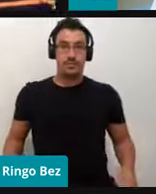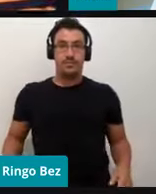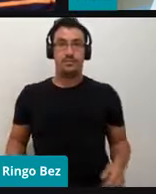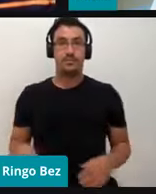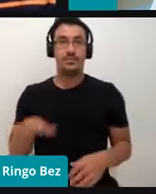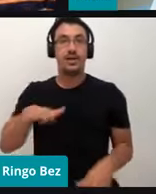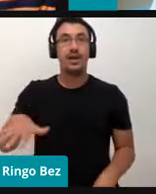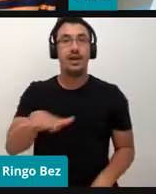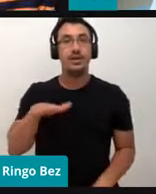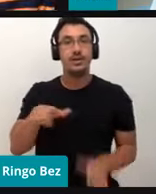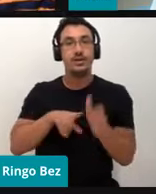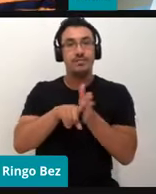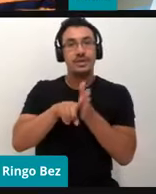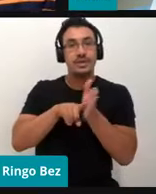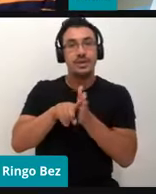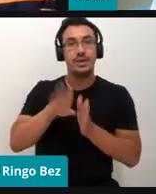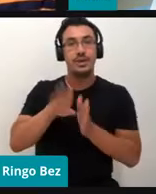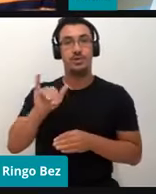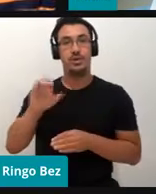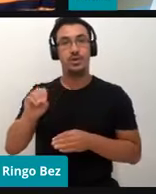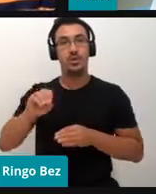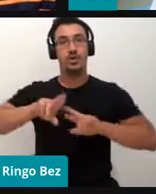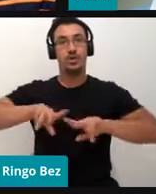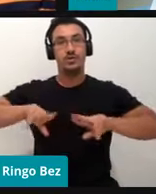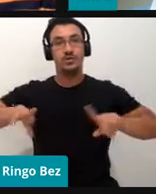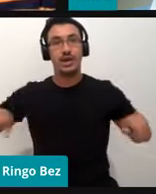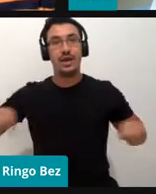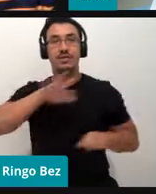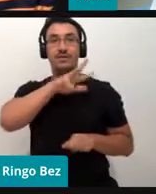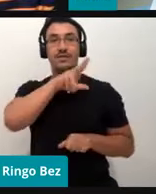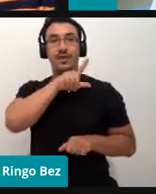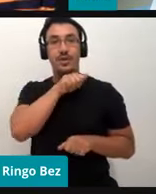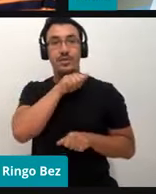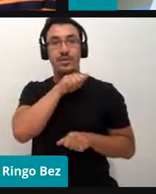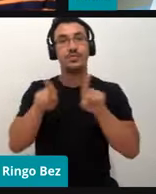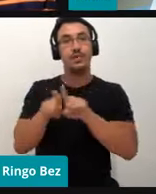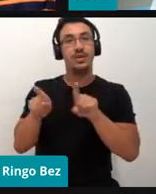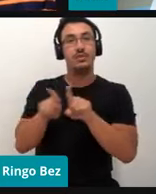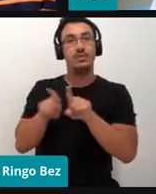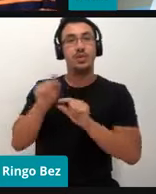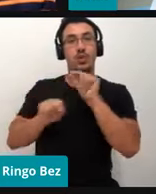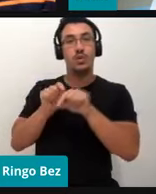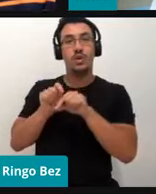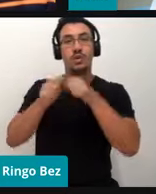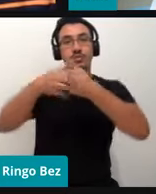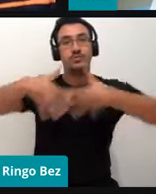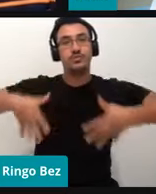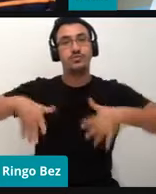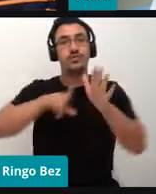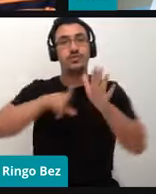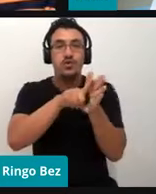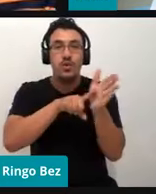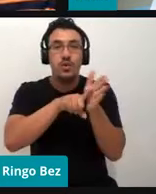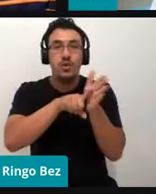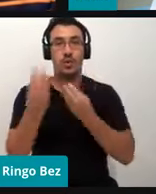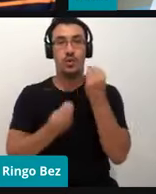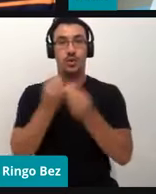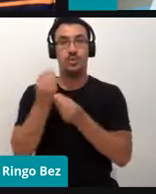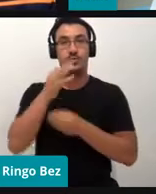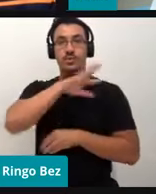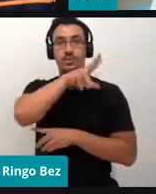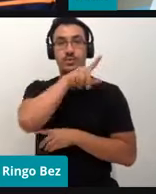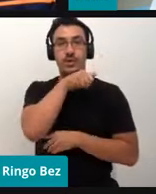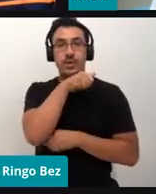área de biodiversidade, fauna e, inclusive, mapeamento de fauna com ocorrência de